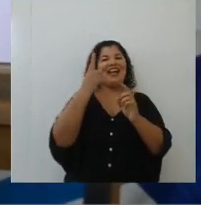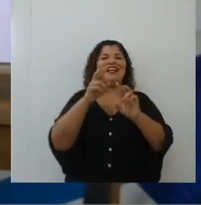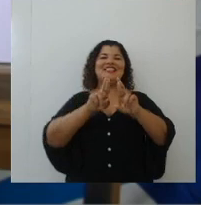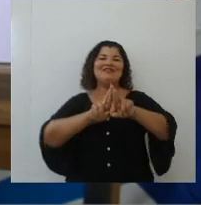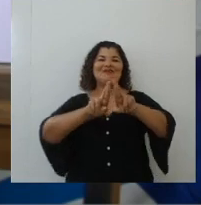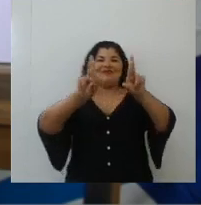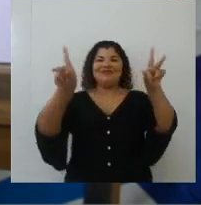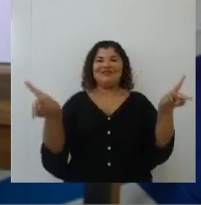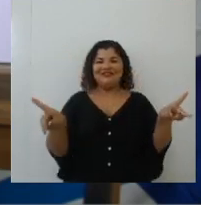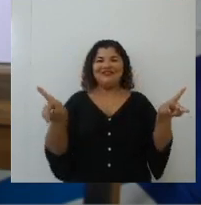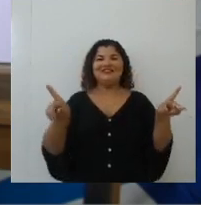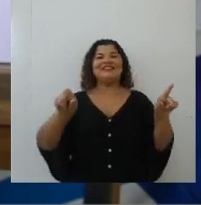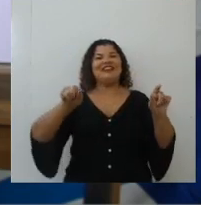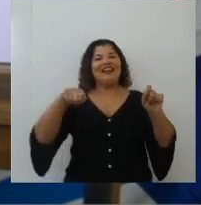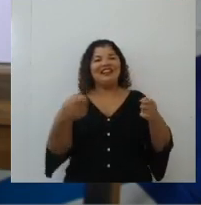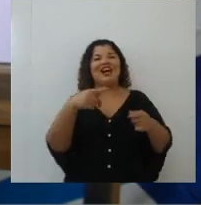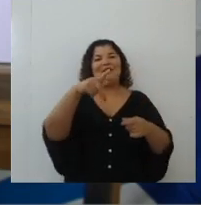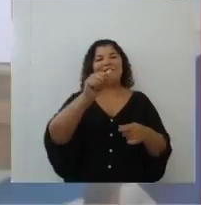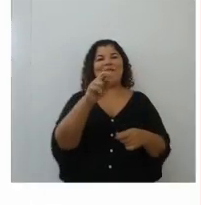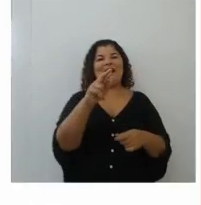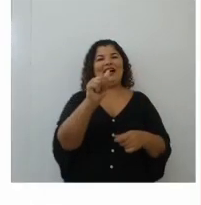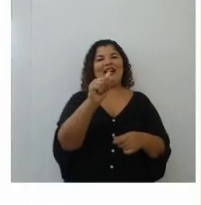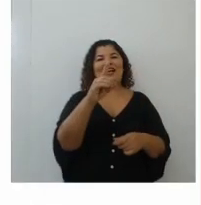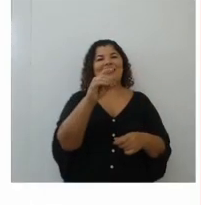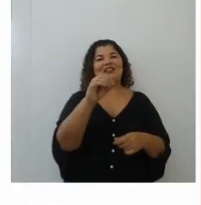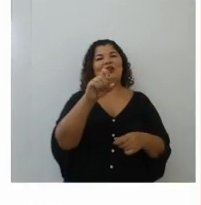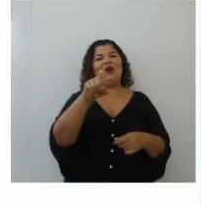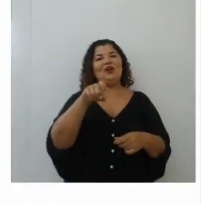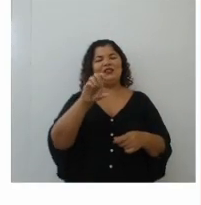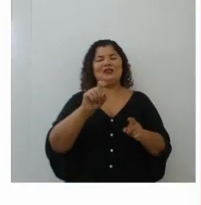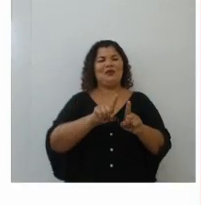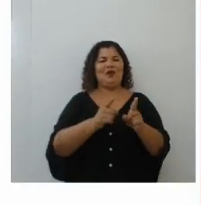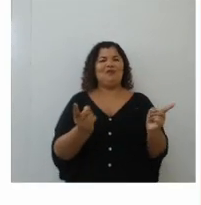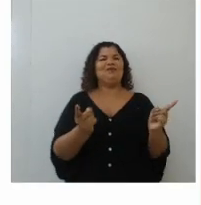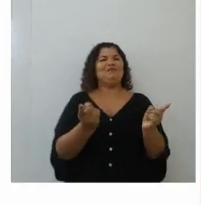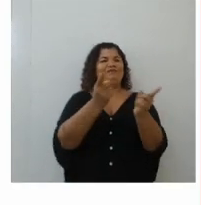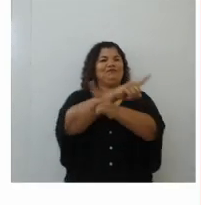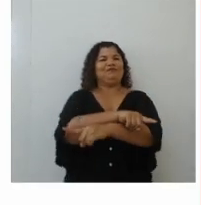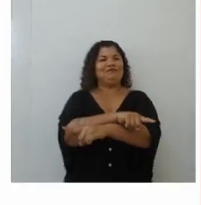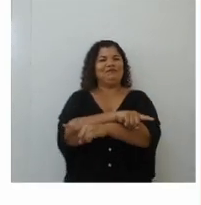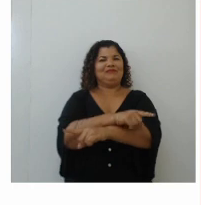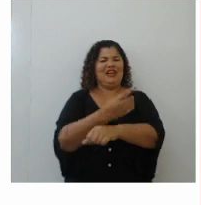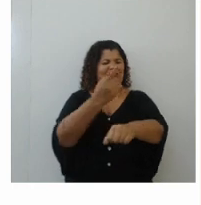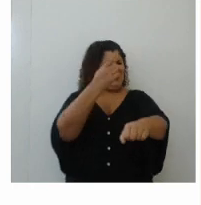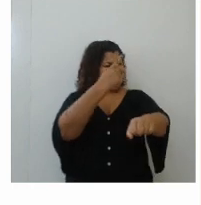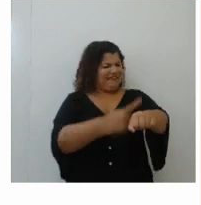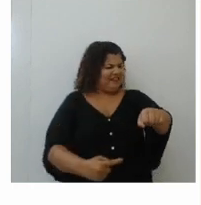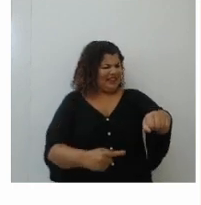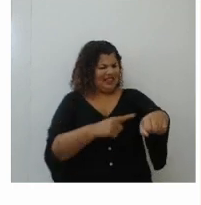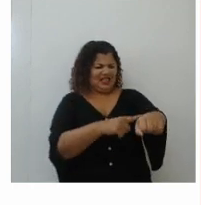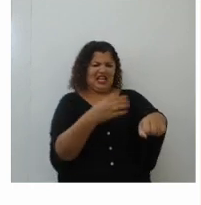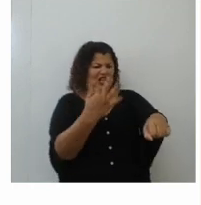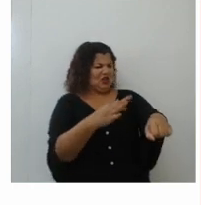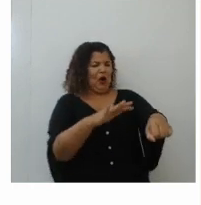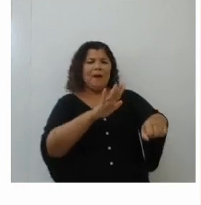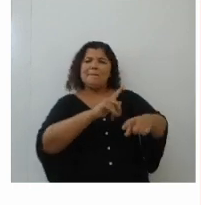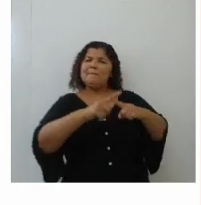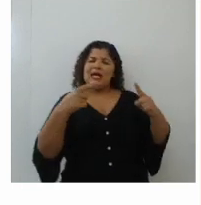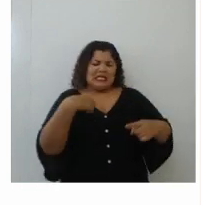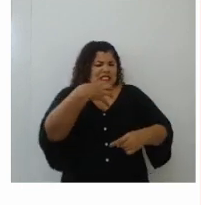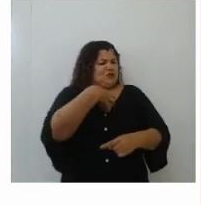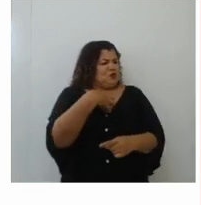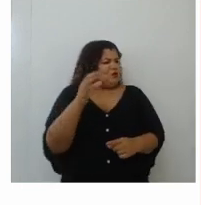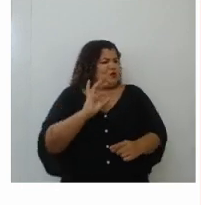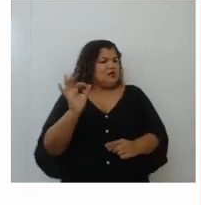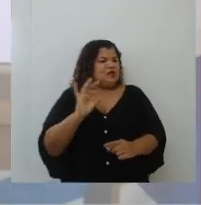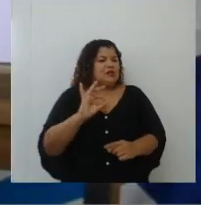né? É o paradoxo. Olha lá, é uma ferida que dói e não se sente. Como é que uma coisa dói e a gente não sente?